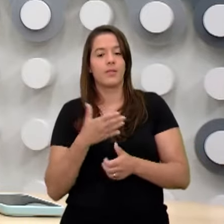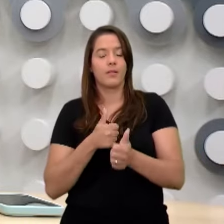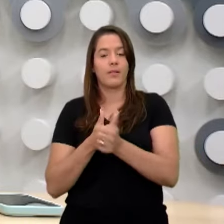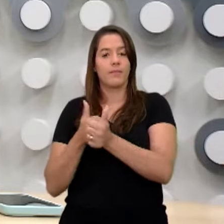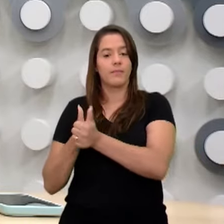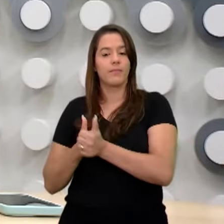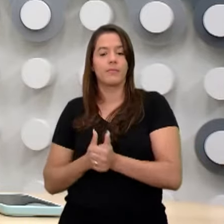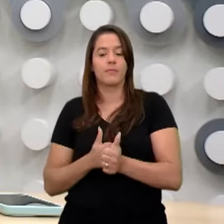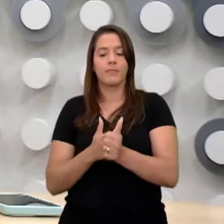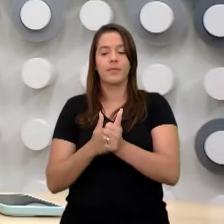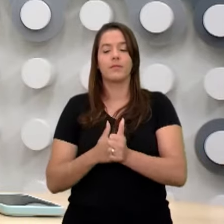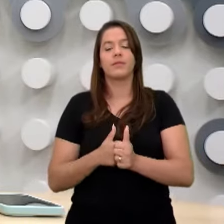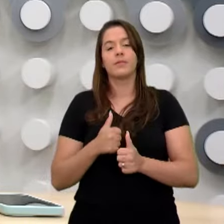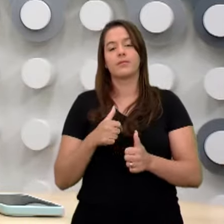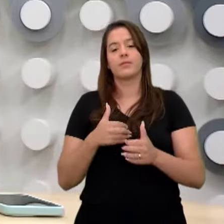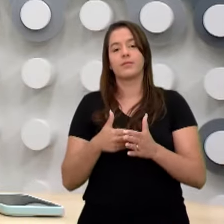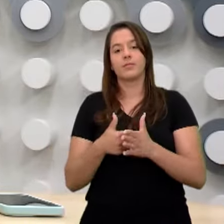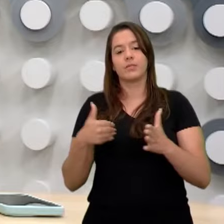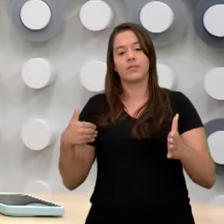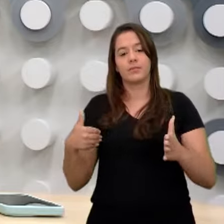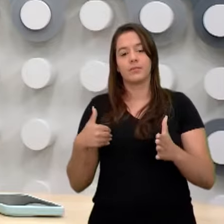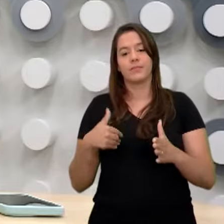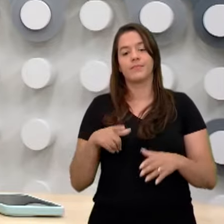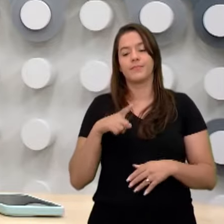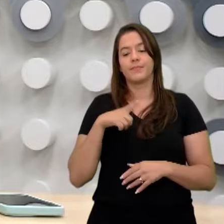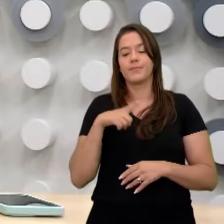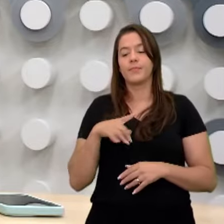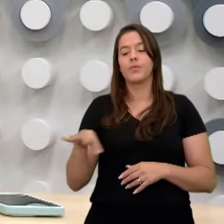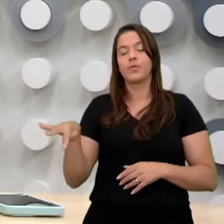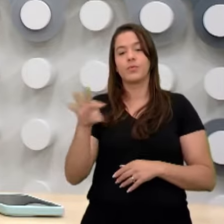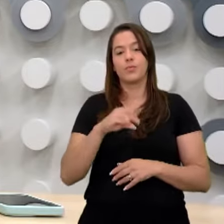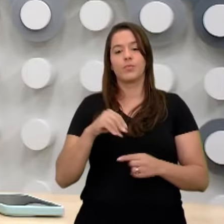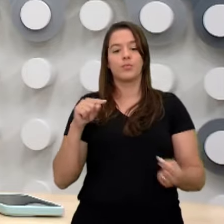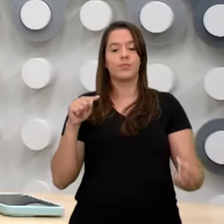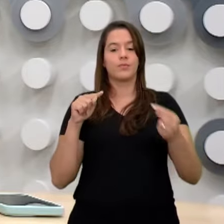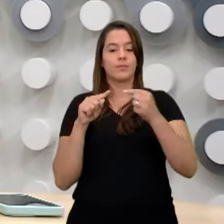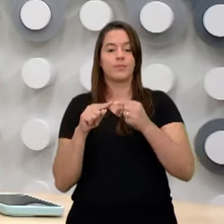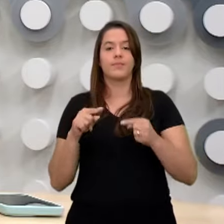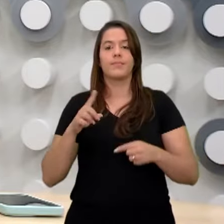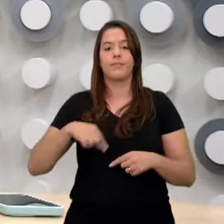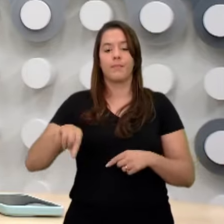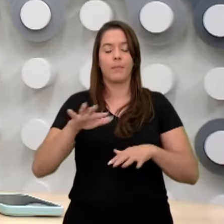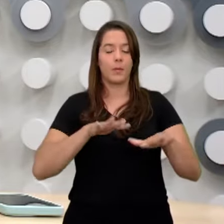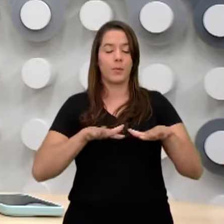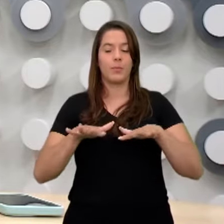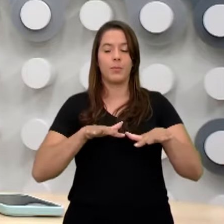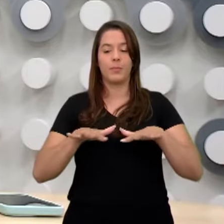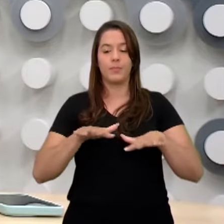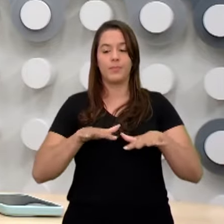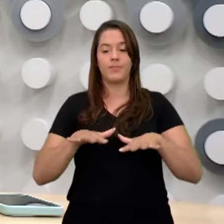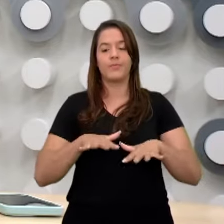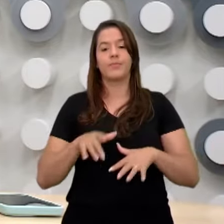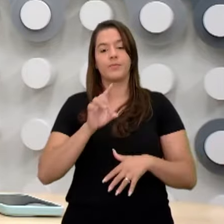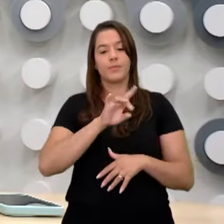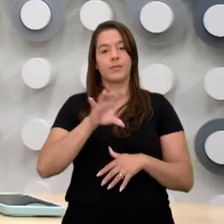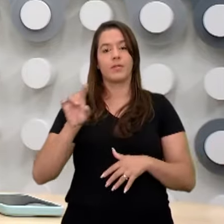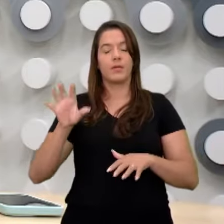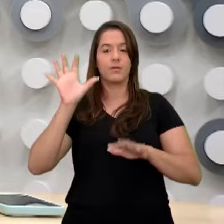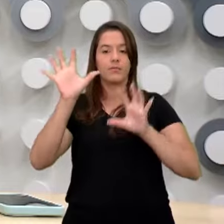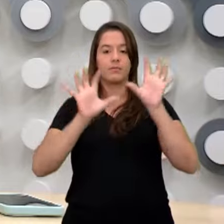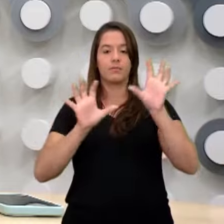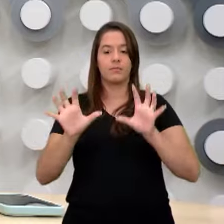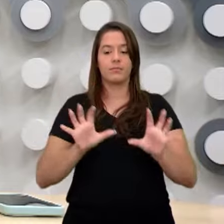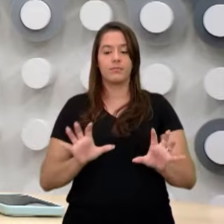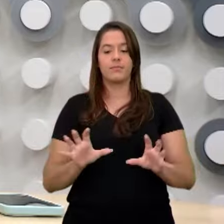todo esse processo aí de tectonismo, nós temos essa relação aí da movimentação dos continentes. E aí